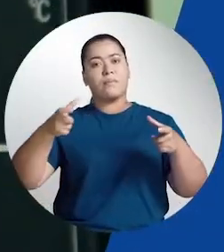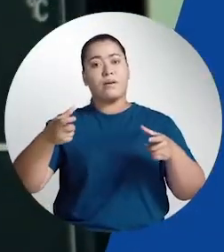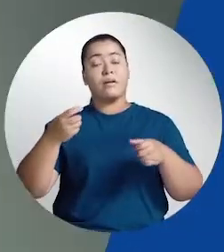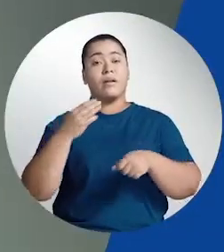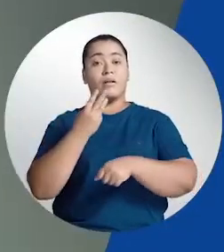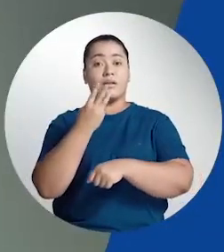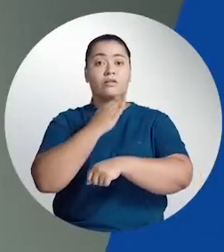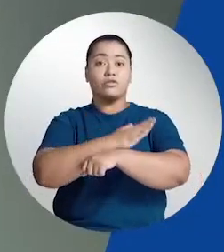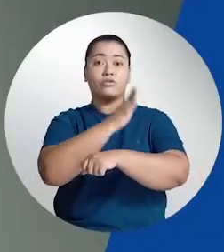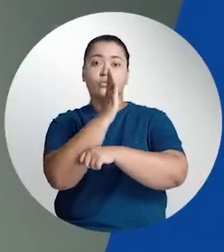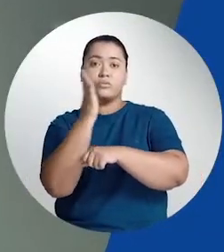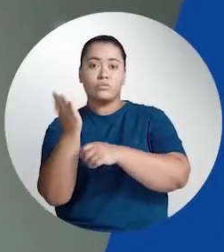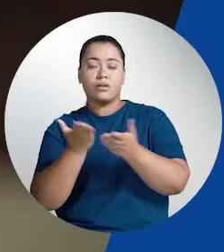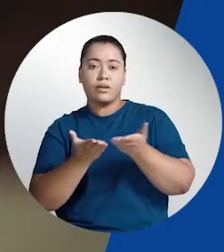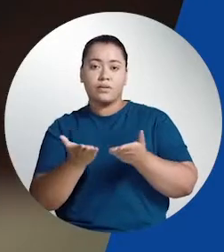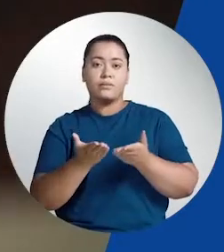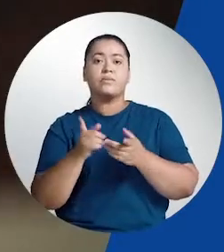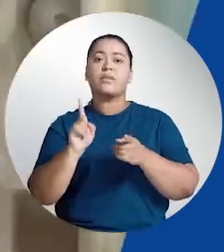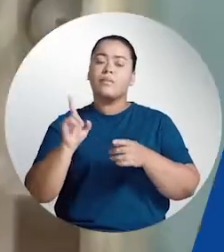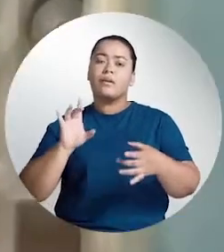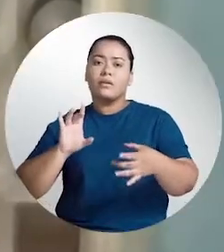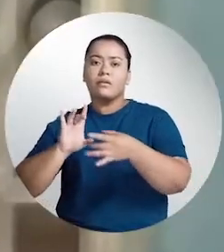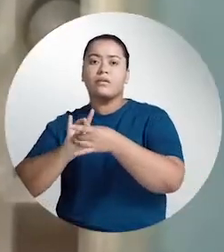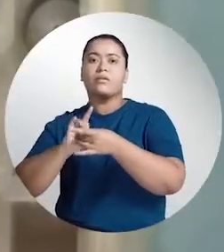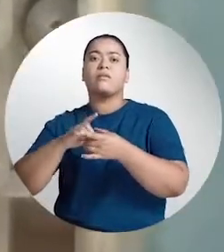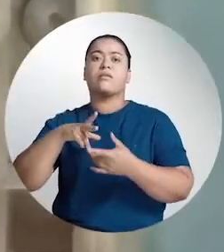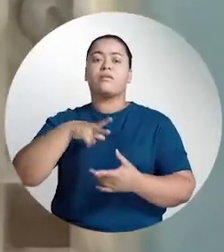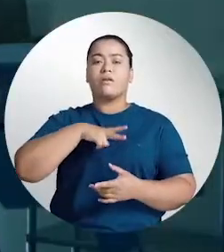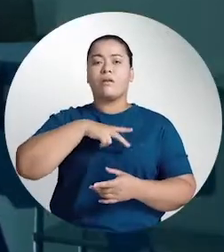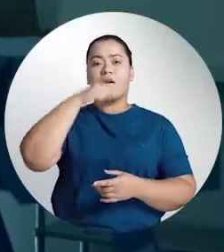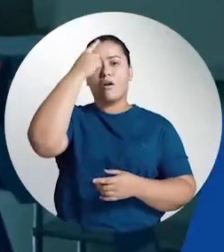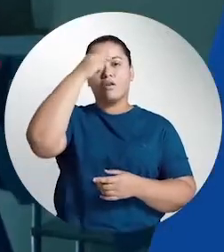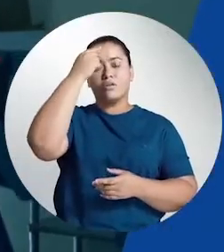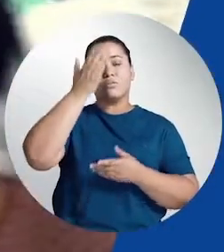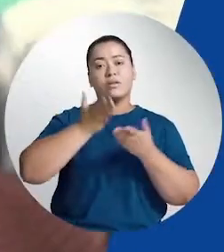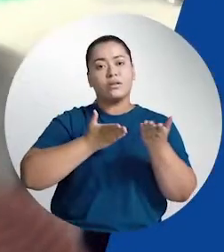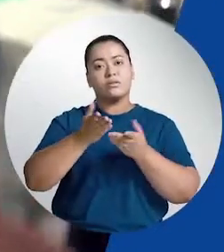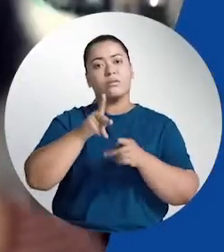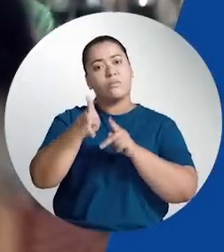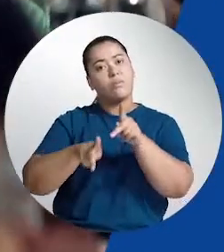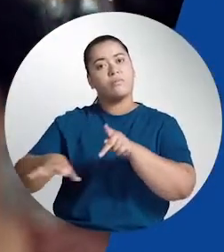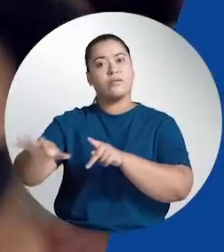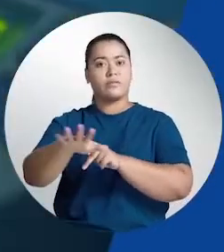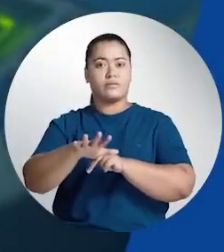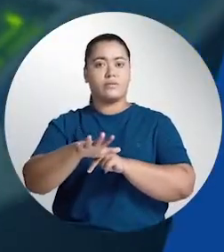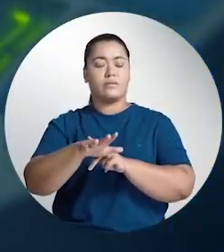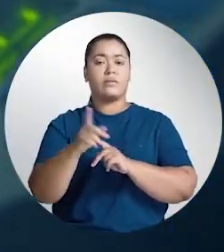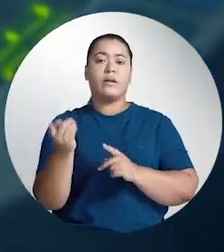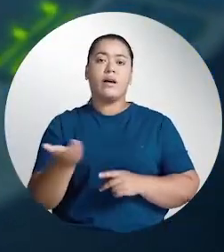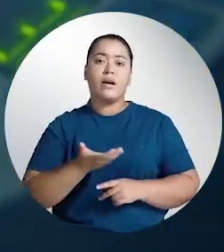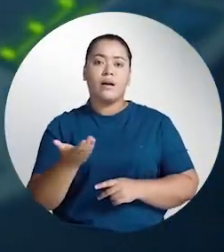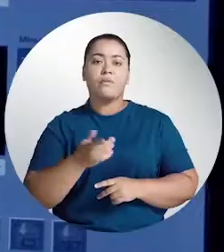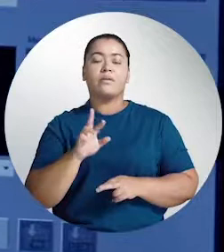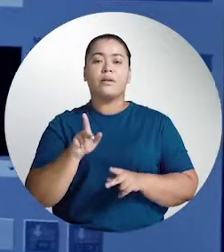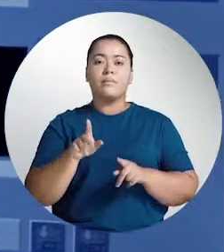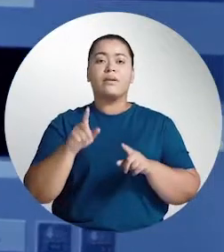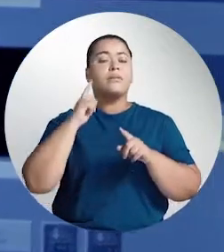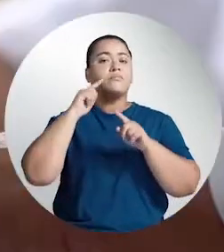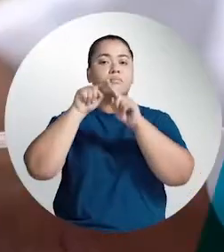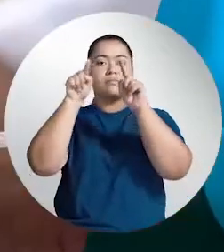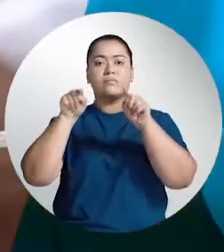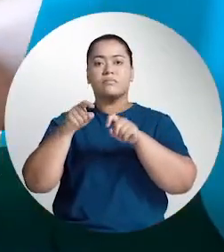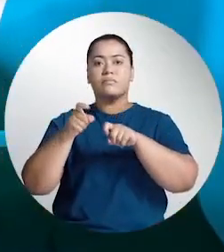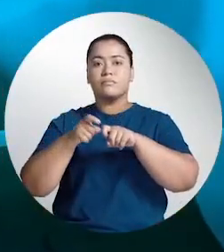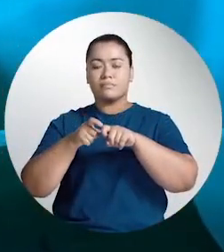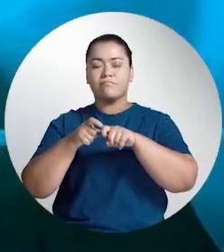e atendimento em 3 turnos. Vai realizar convênios com hospitais e clínicas particulares para atender a população e agilizar os exames